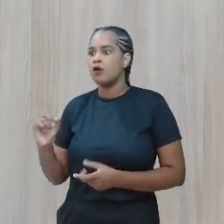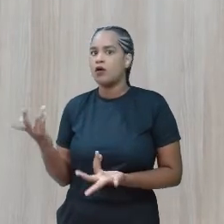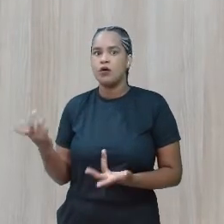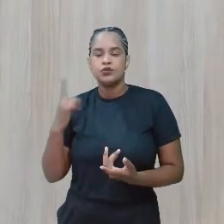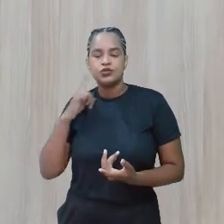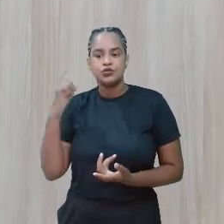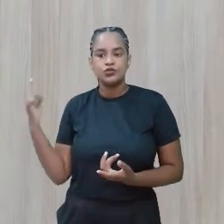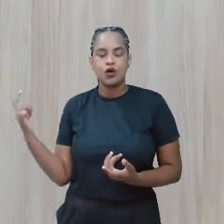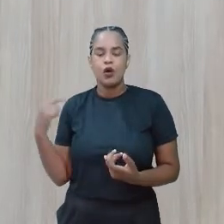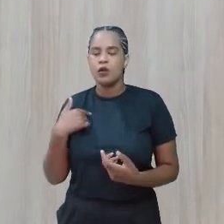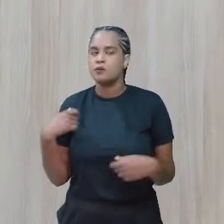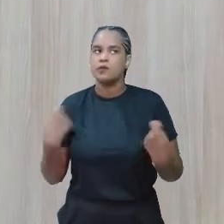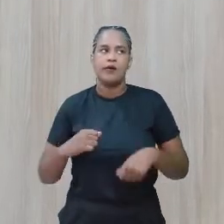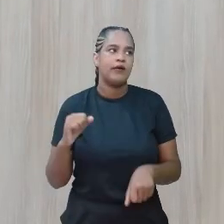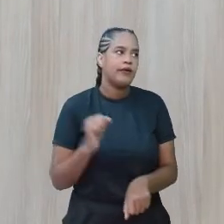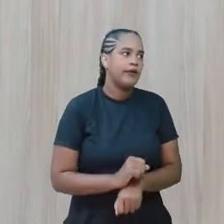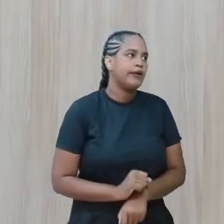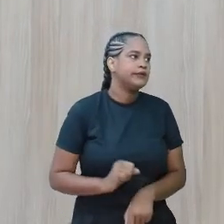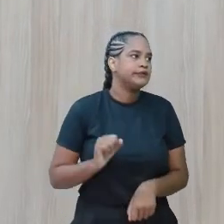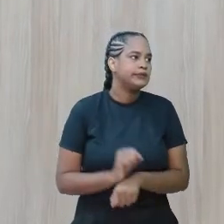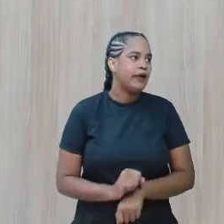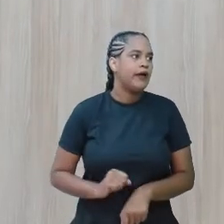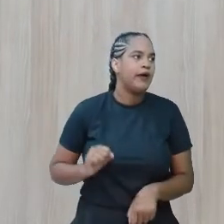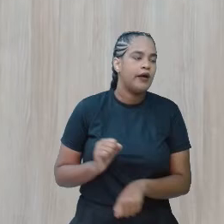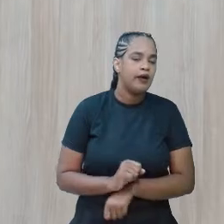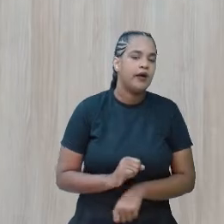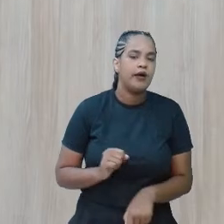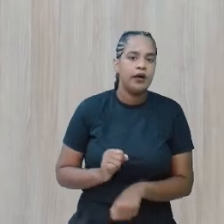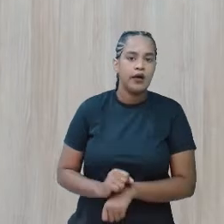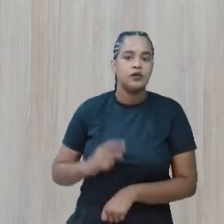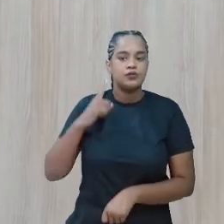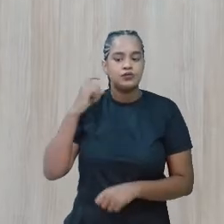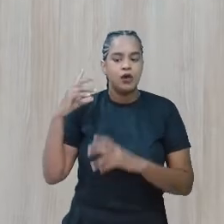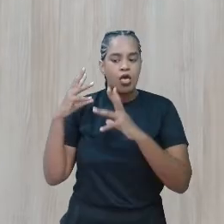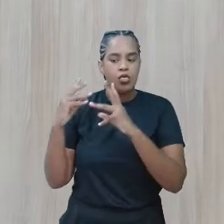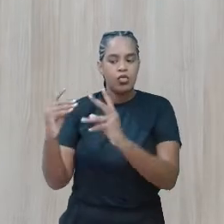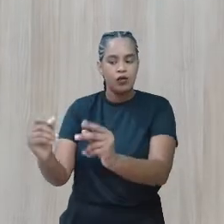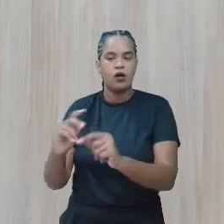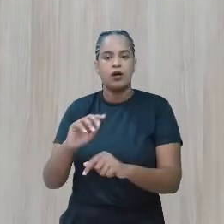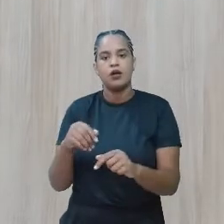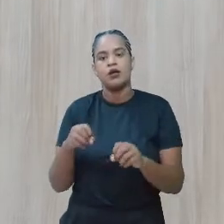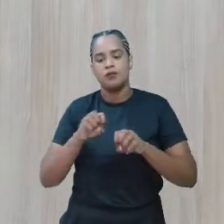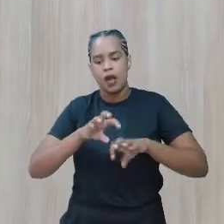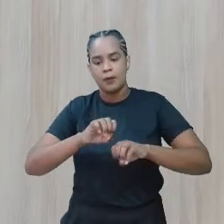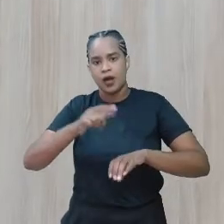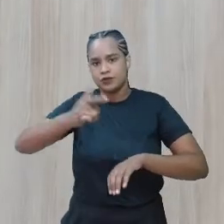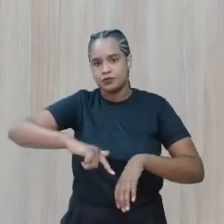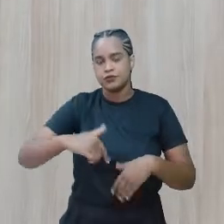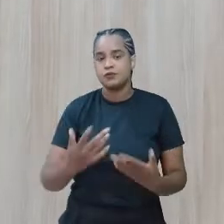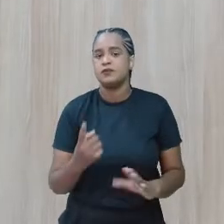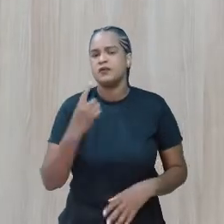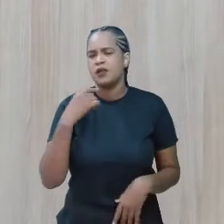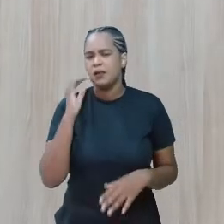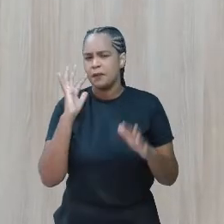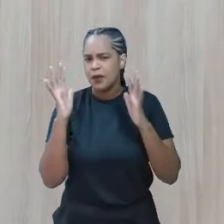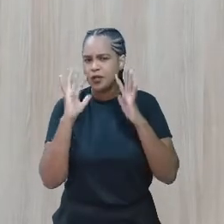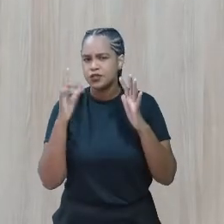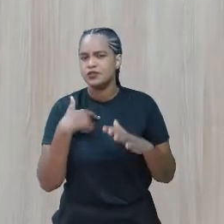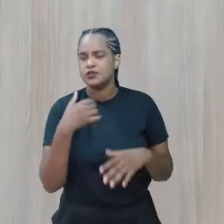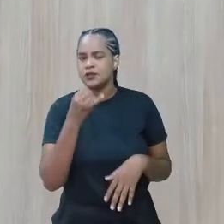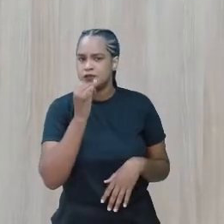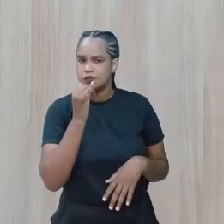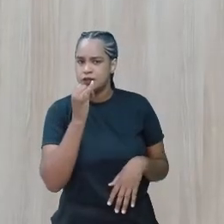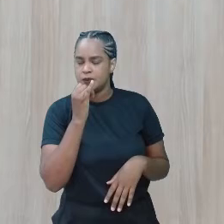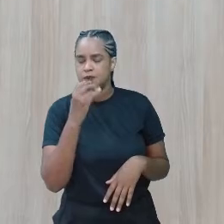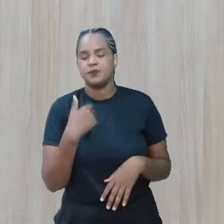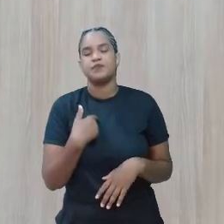Agora, nesse momento foi desagradável. Mas já pensaram naquele momento que eu me planejei para fazer um bolo, para usar